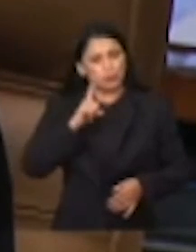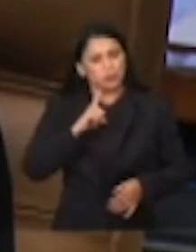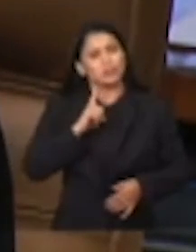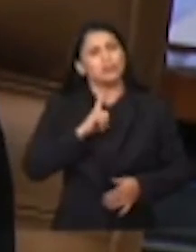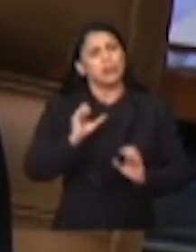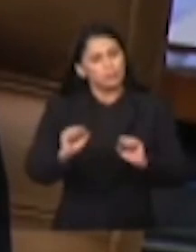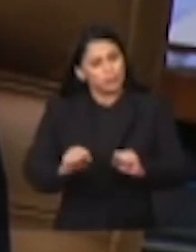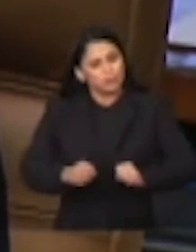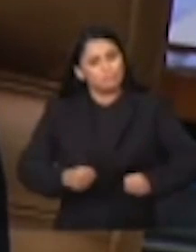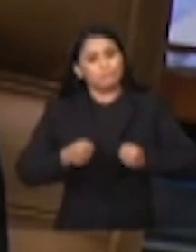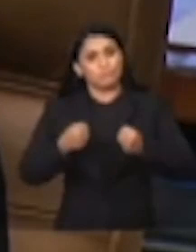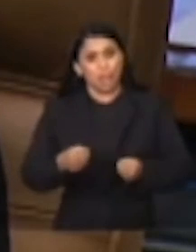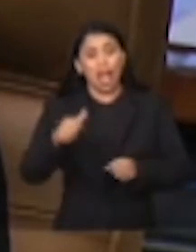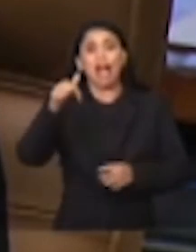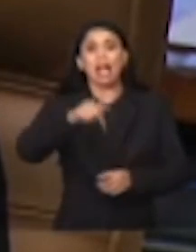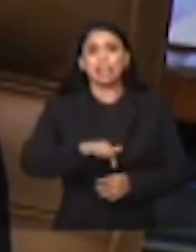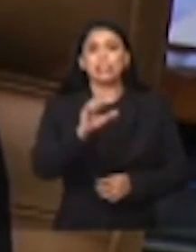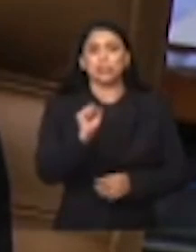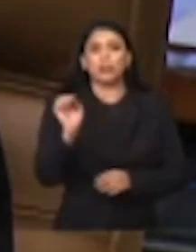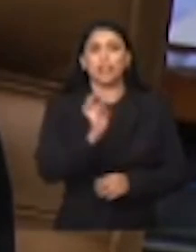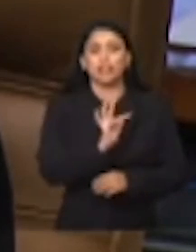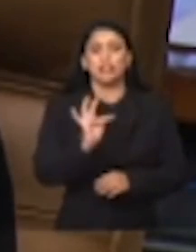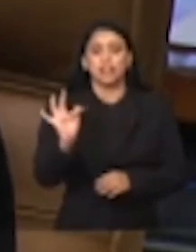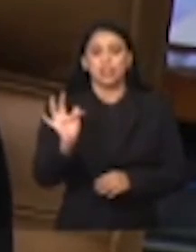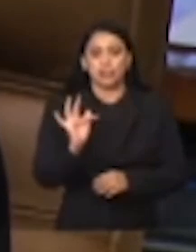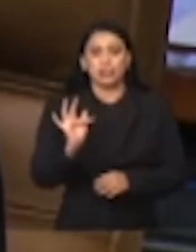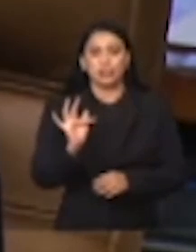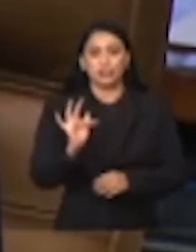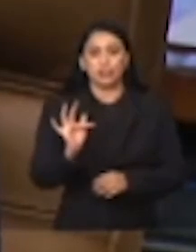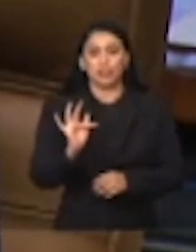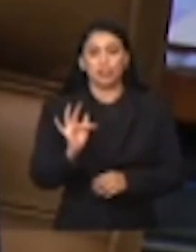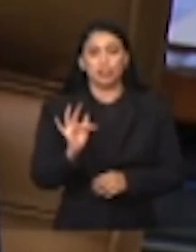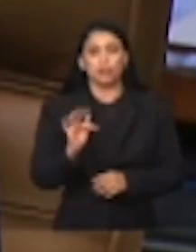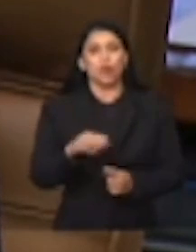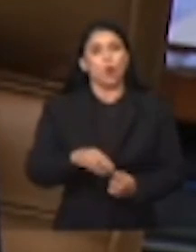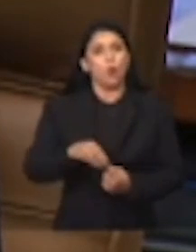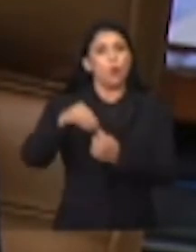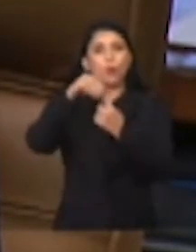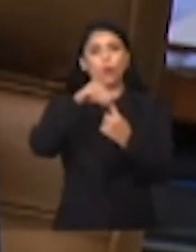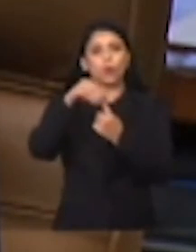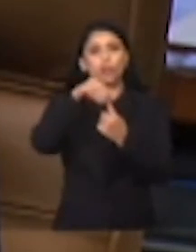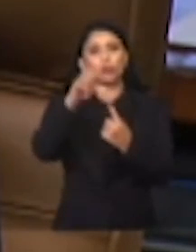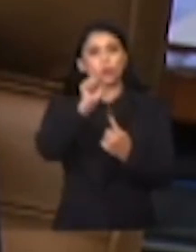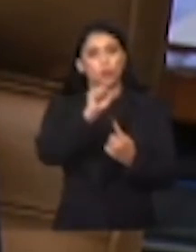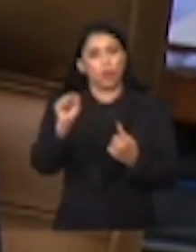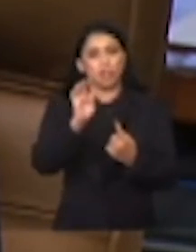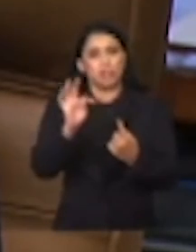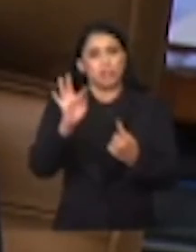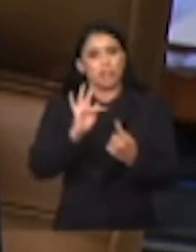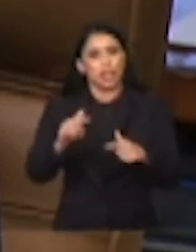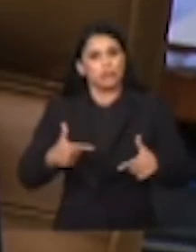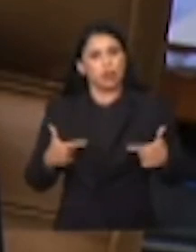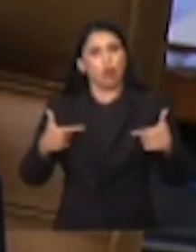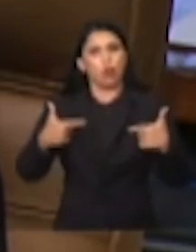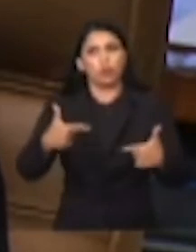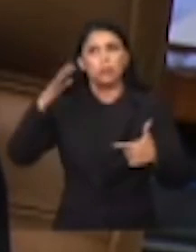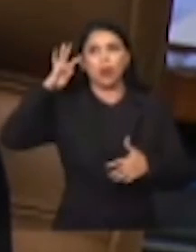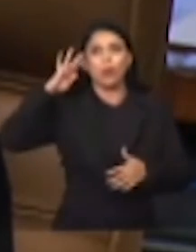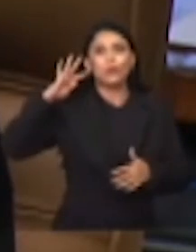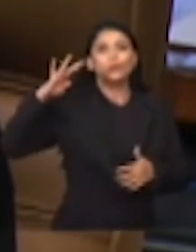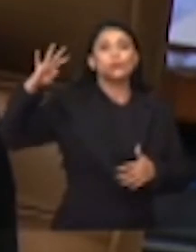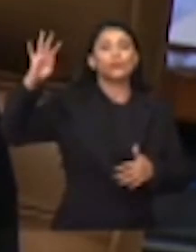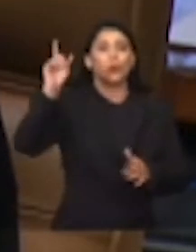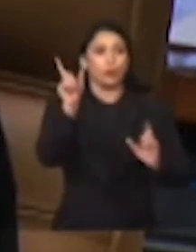nós um Supremo Tribunal Federal este único Supremo Tribunal Federal luta pelo grande sonho